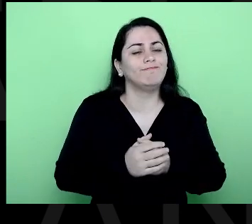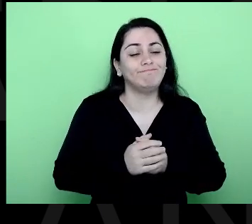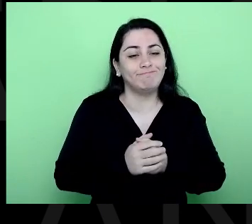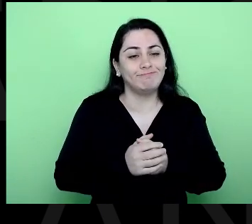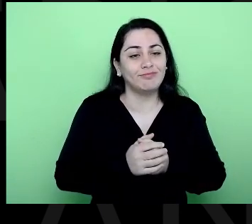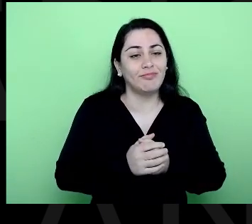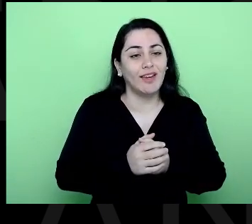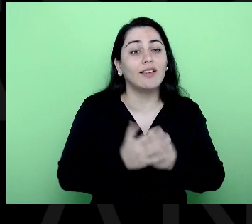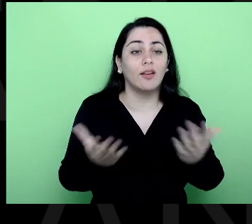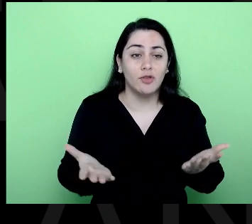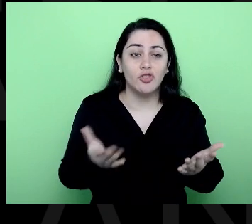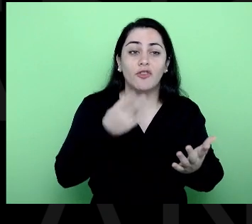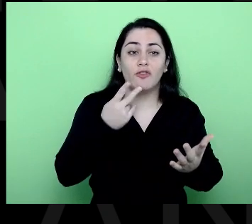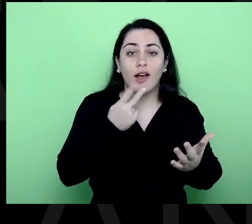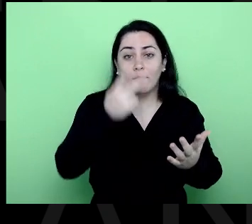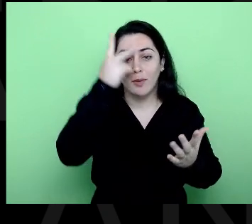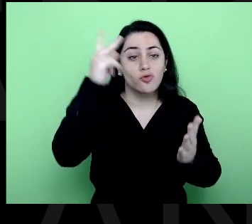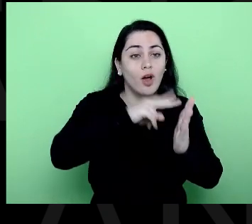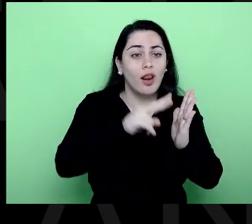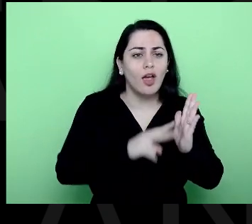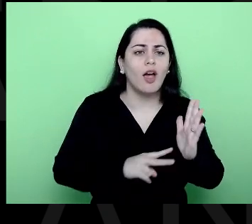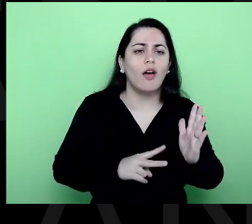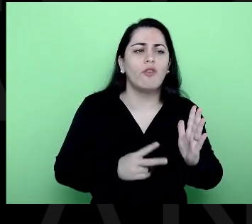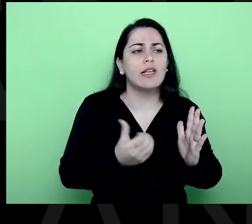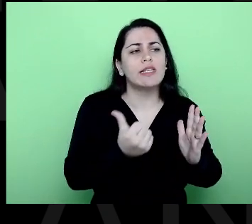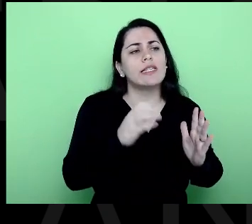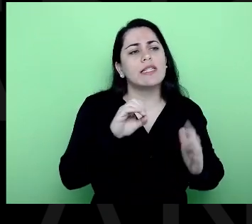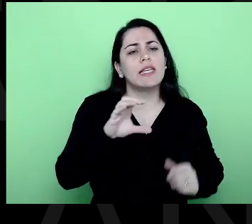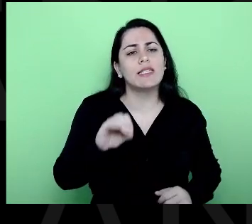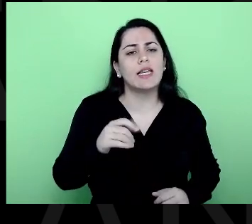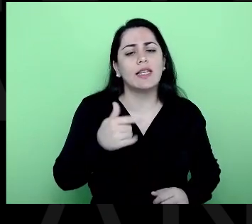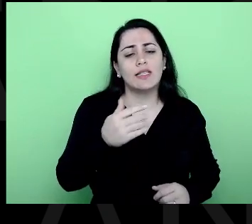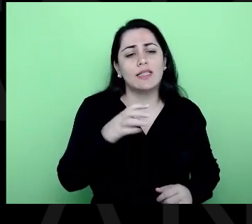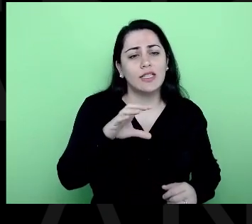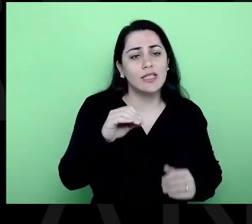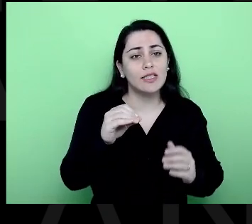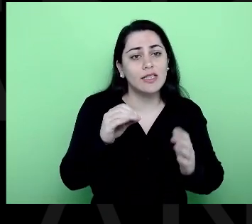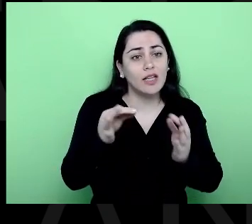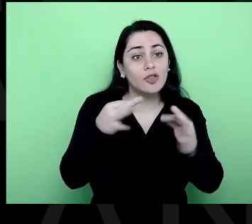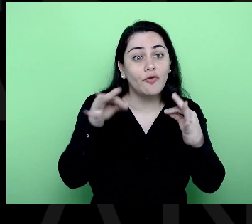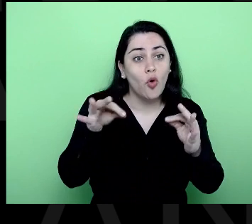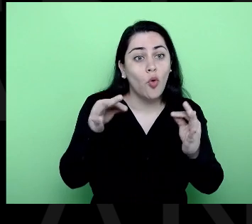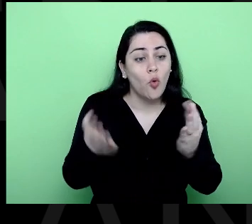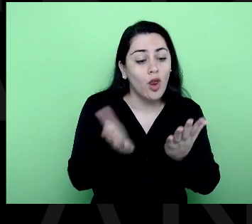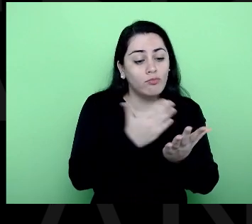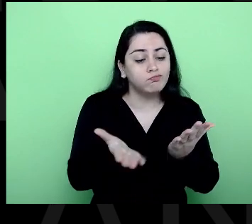E a gente fala isso para os leitores, fala assim, 600, 700 páginas. Eu falo assim, não, pega esse livro, você vai ler,